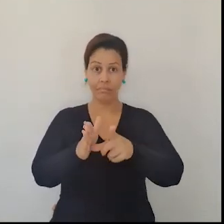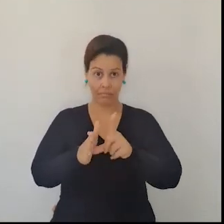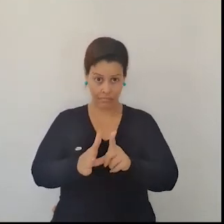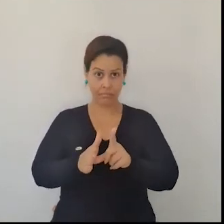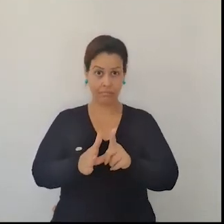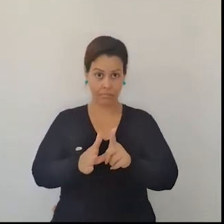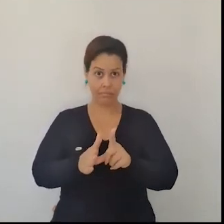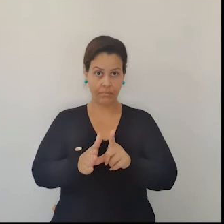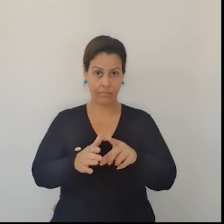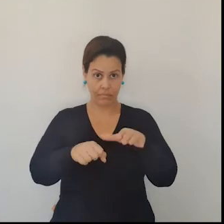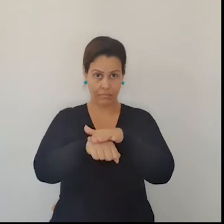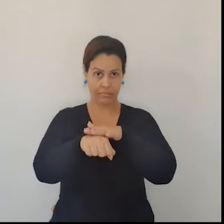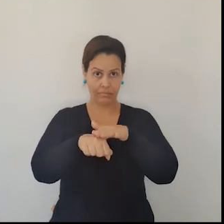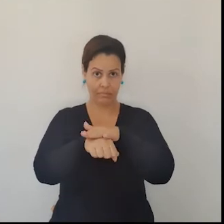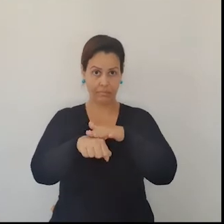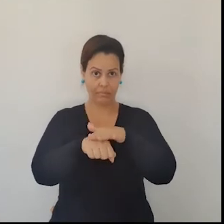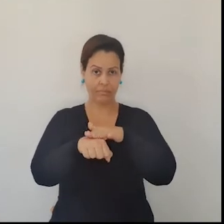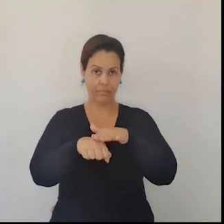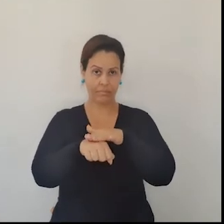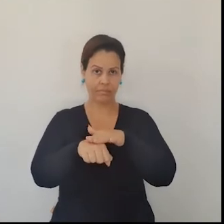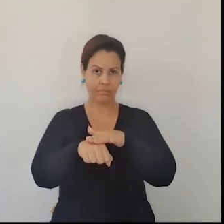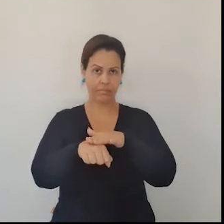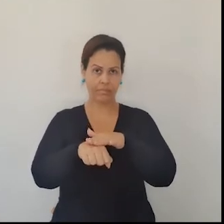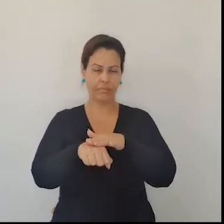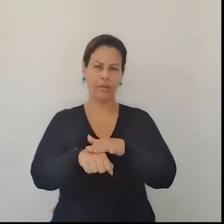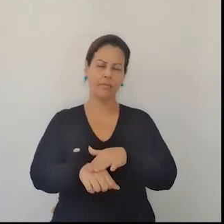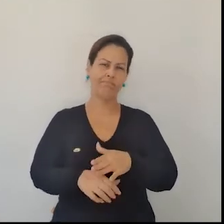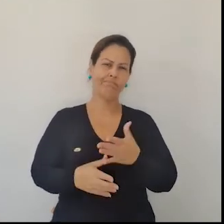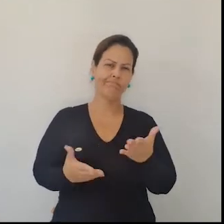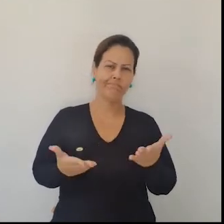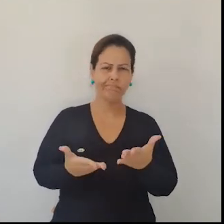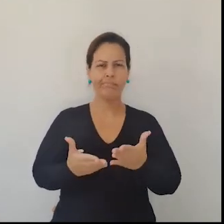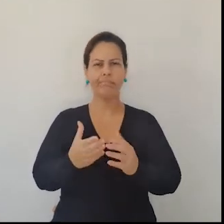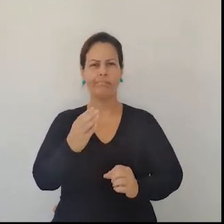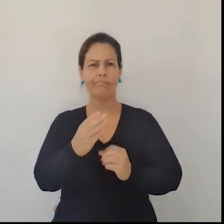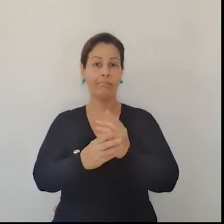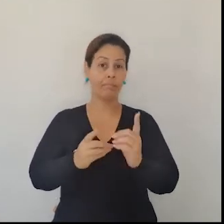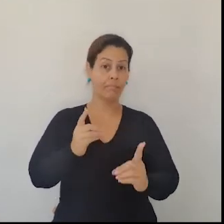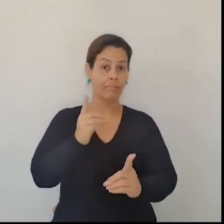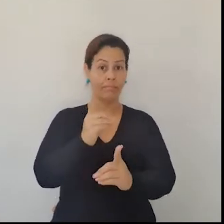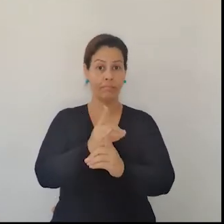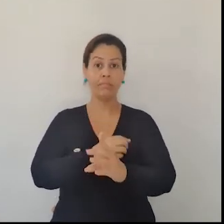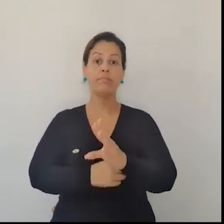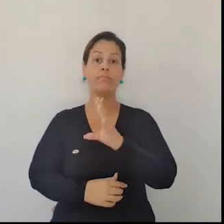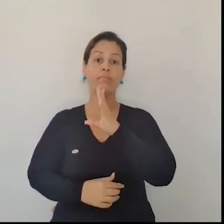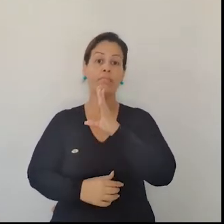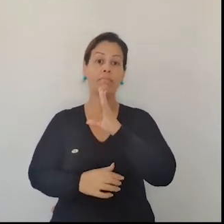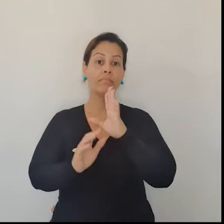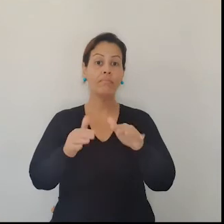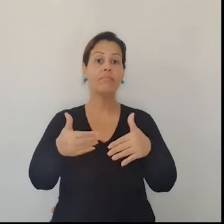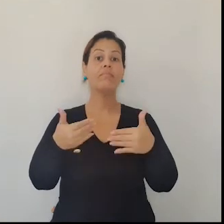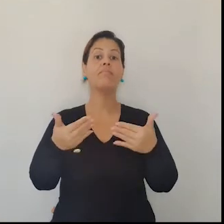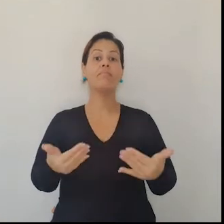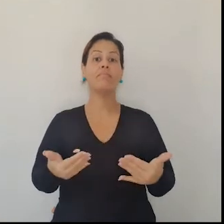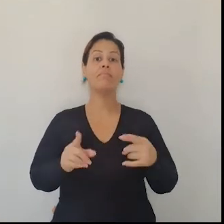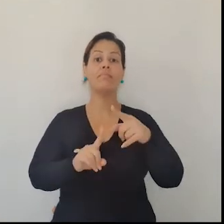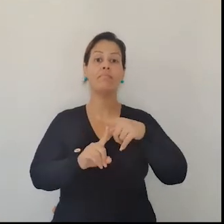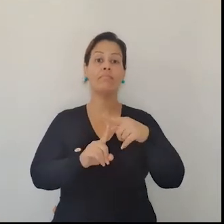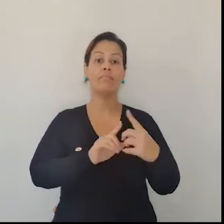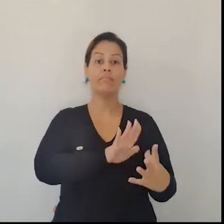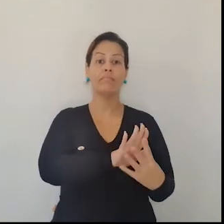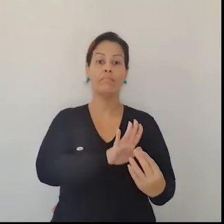Mas antes de falarmos sobre a estrutura atômica, que é a estrutura do átomo, vamos descobrir e vamos